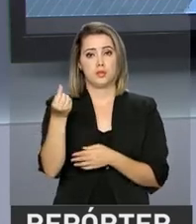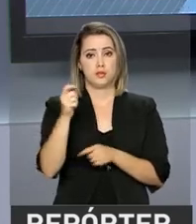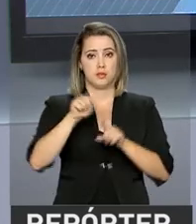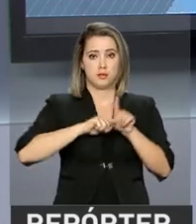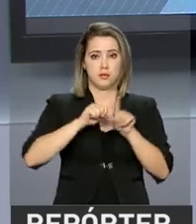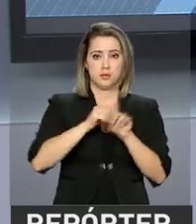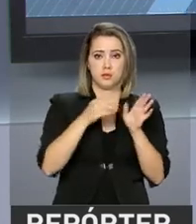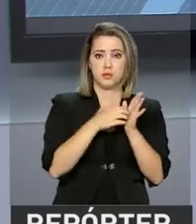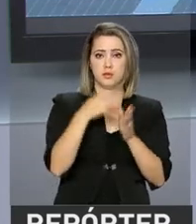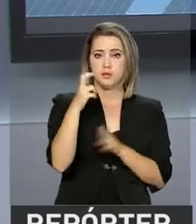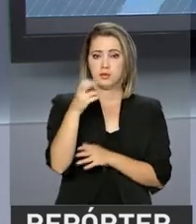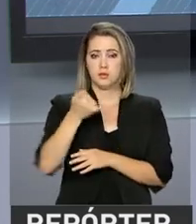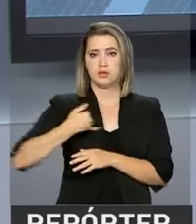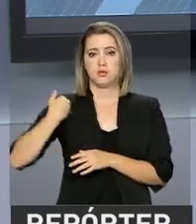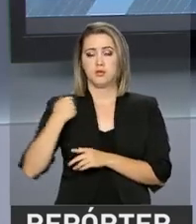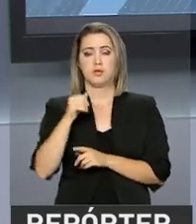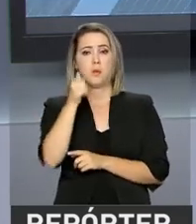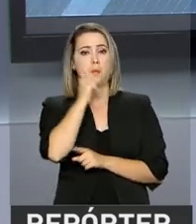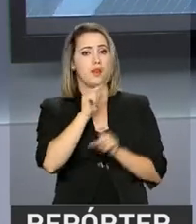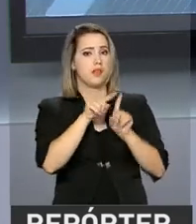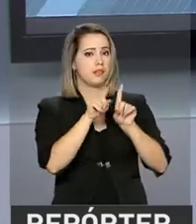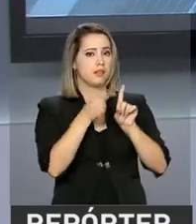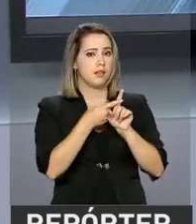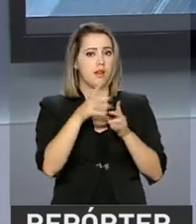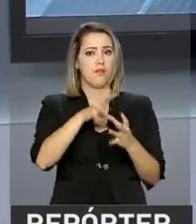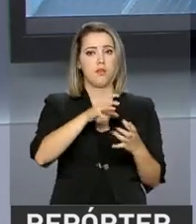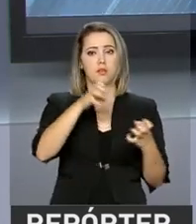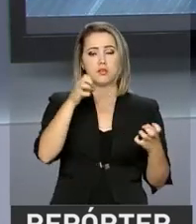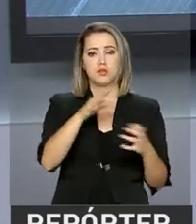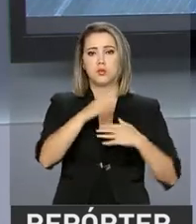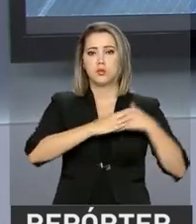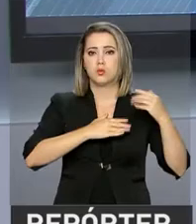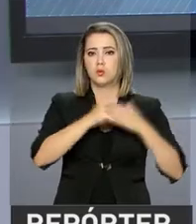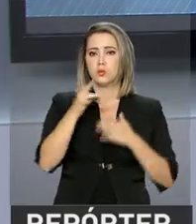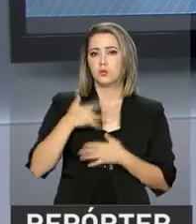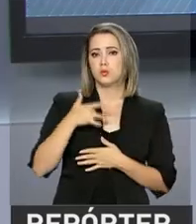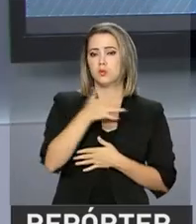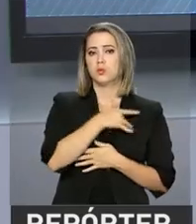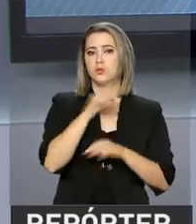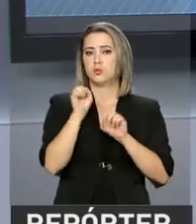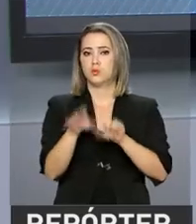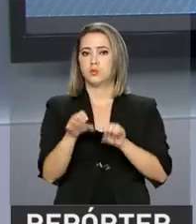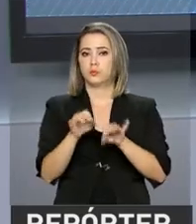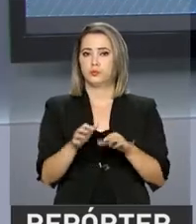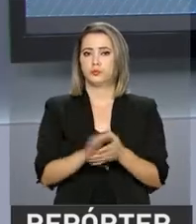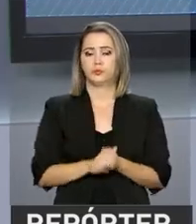5 anos, como nós vimos aí, gestantes, idosos, profissionais de saúde e de